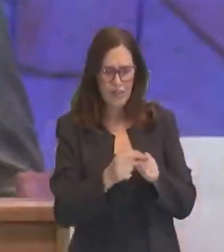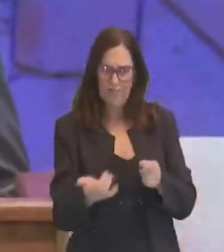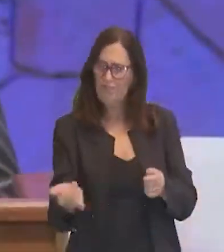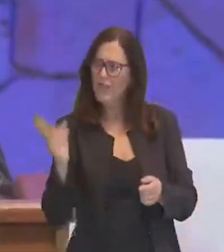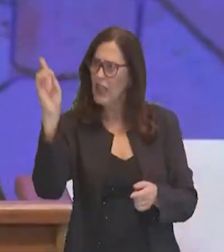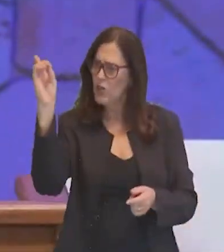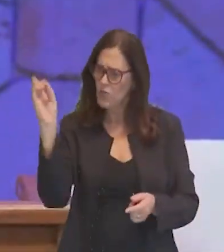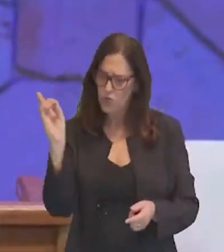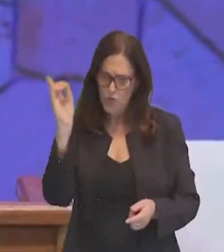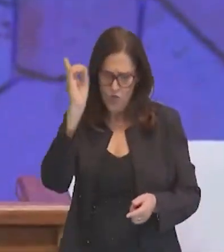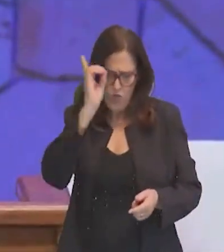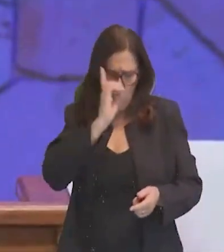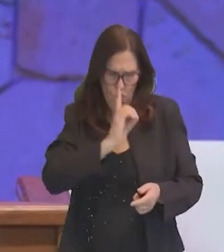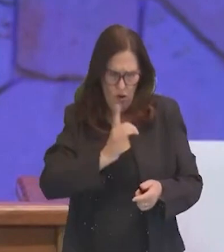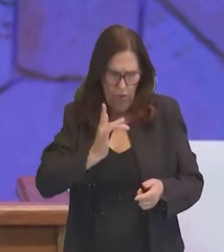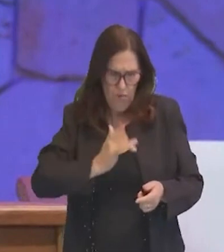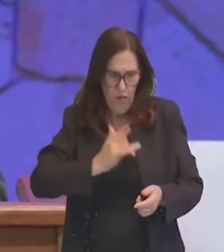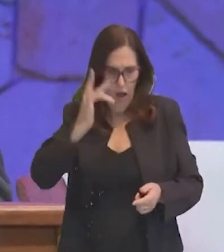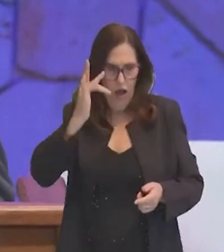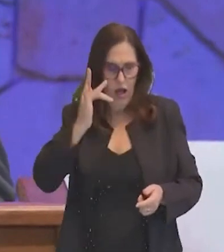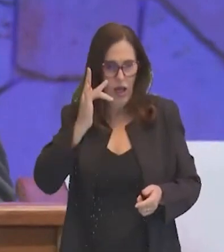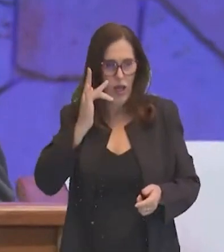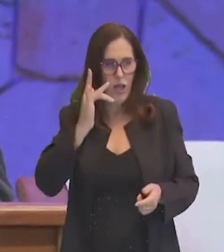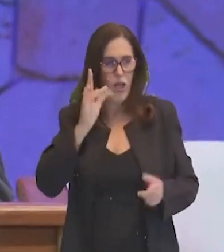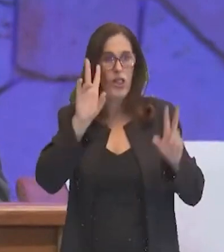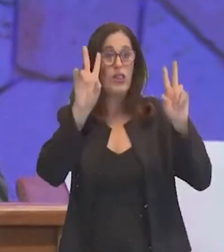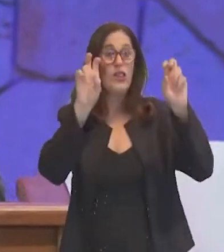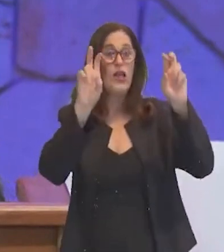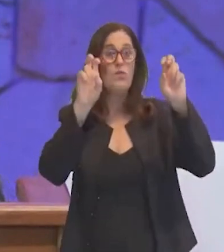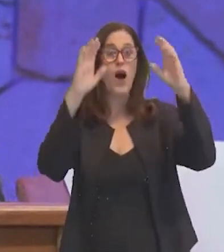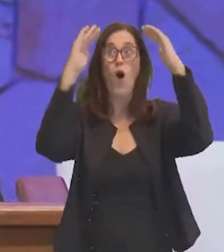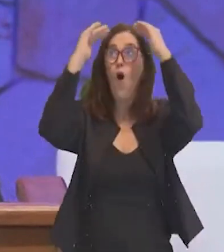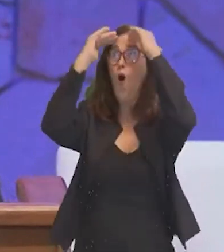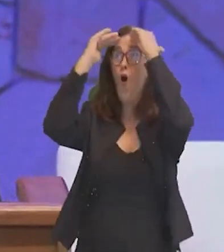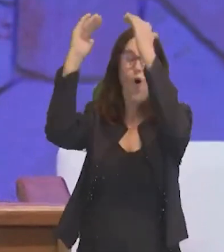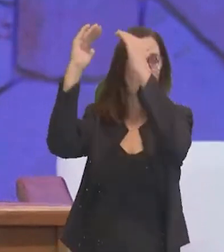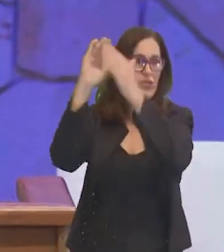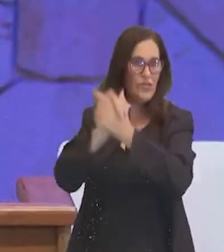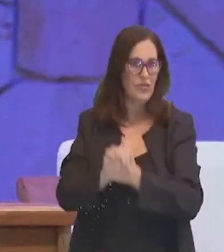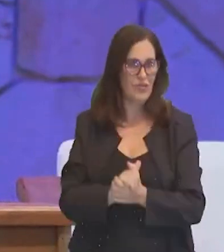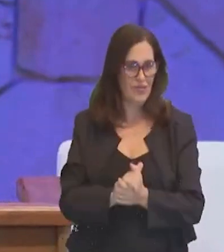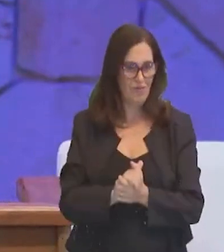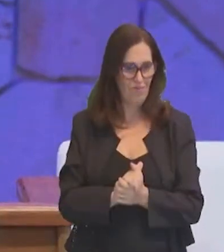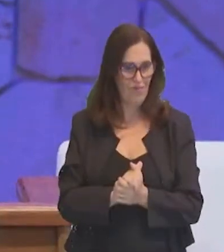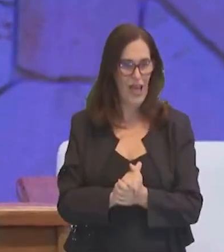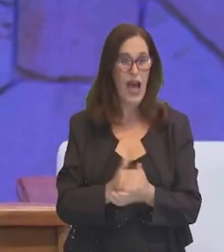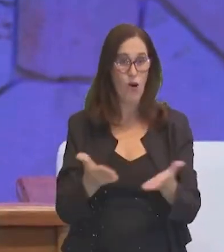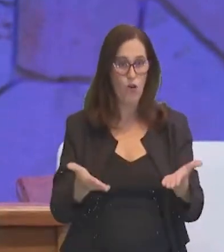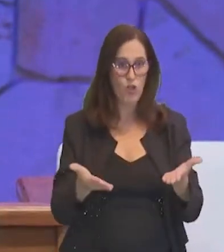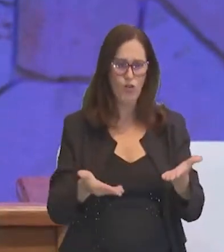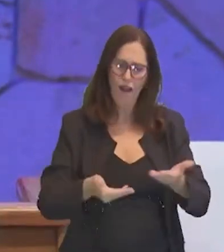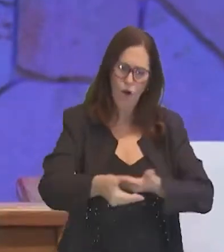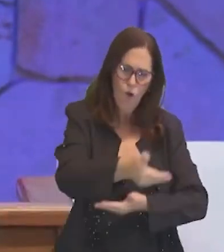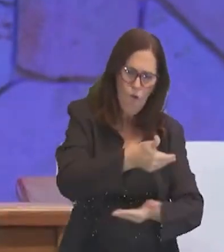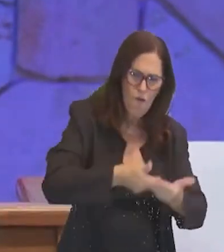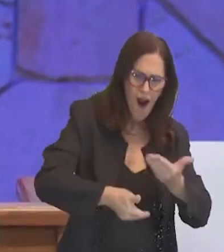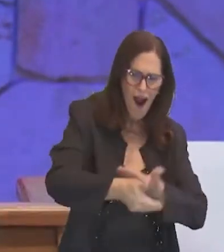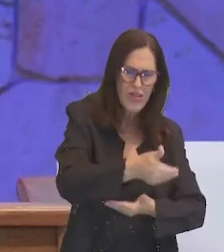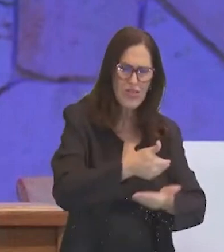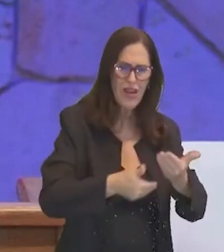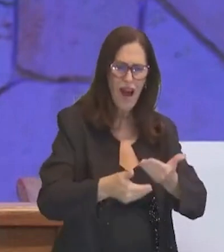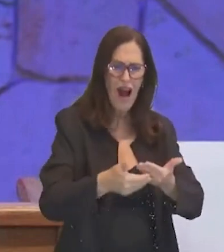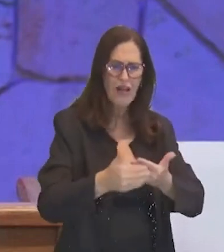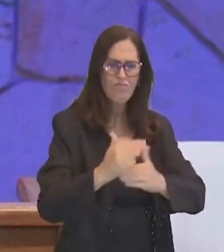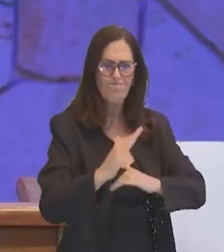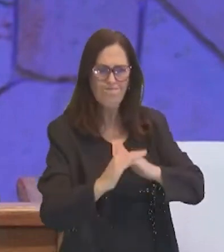coração a temática sobre obediência. É isso que eu gostaria de pensar com os irmãos hoje. Gostaria de construir